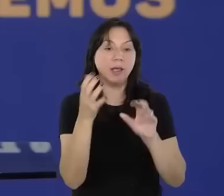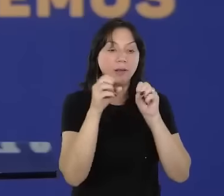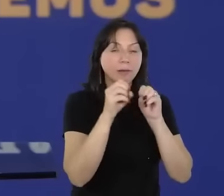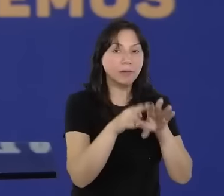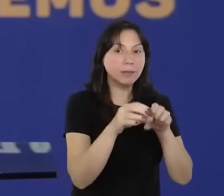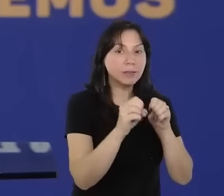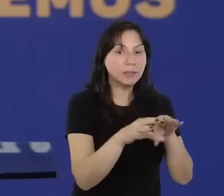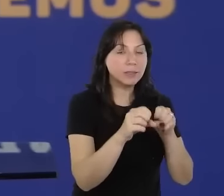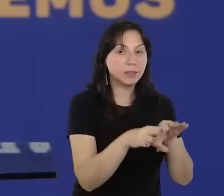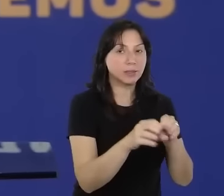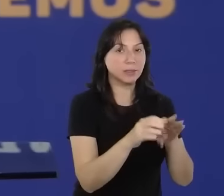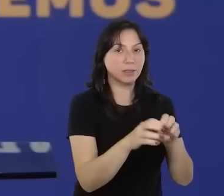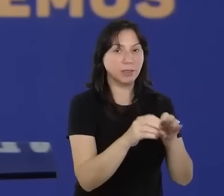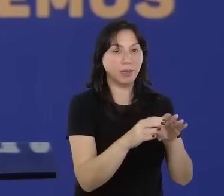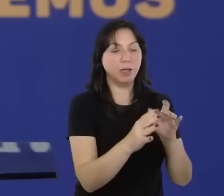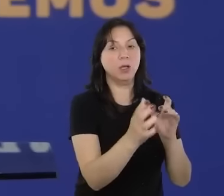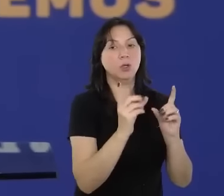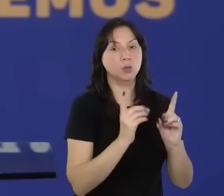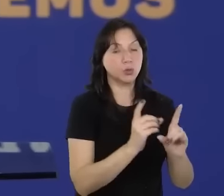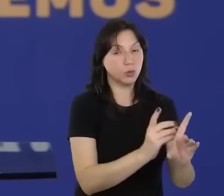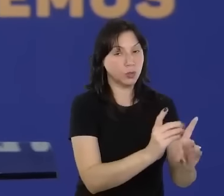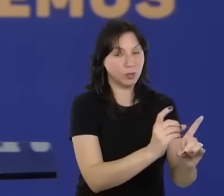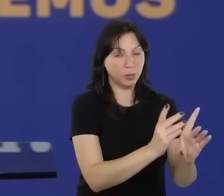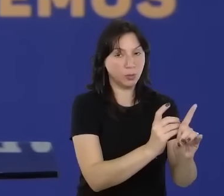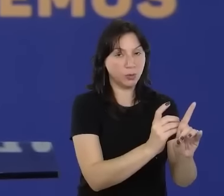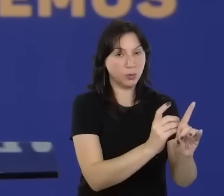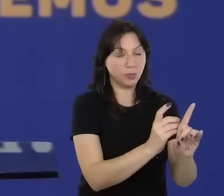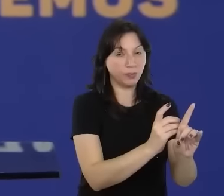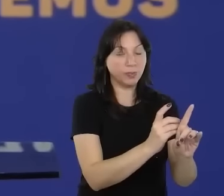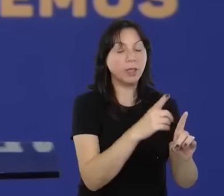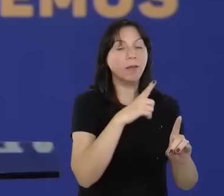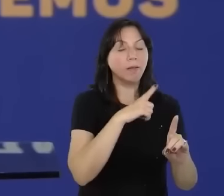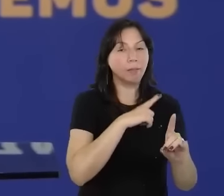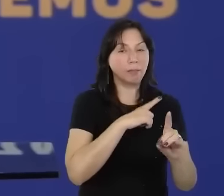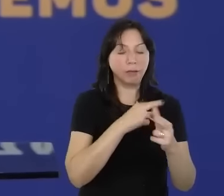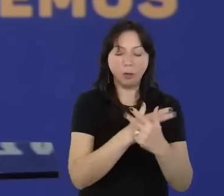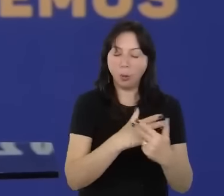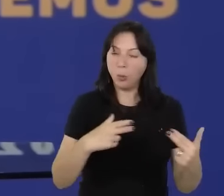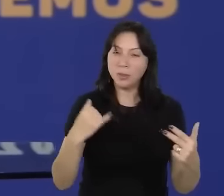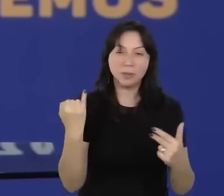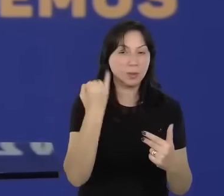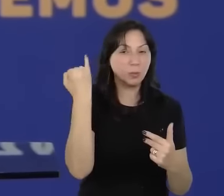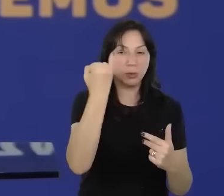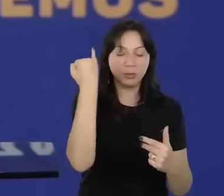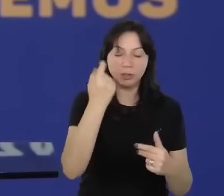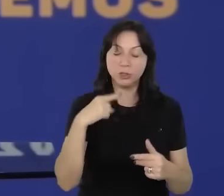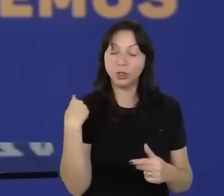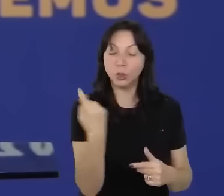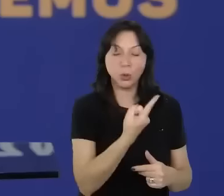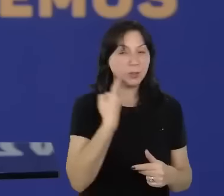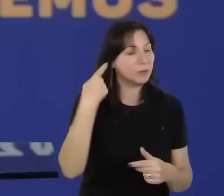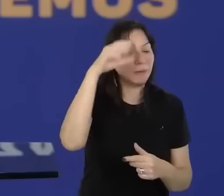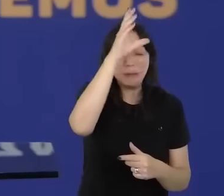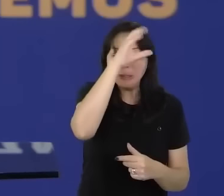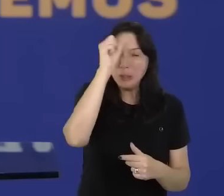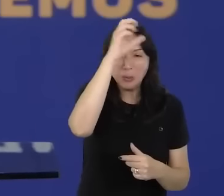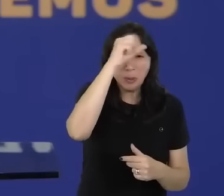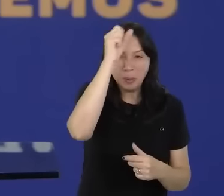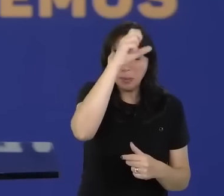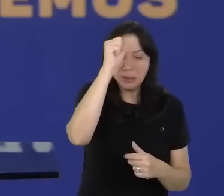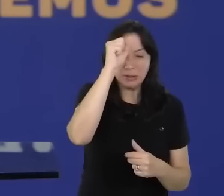há lições na vida que nós não as aprendemos apenas do ponto de vista teórico numa sala de aula